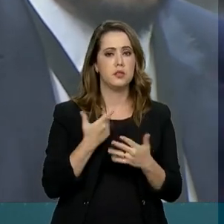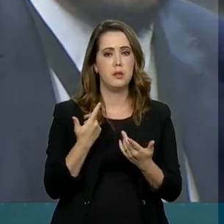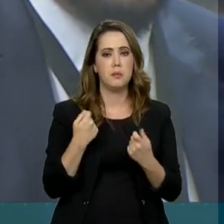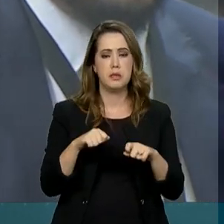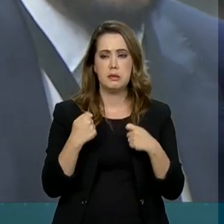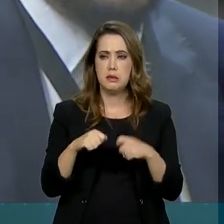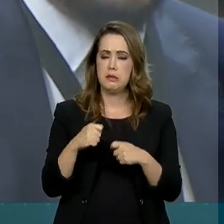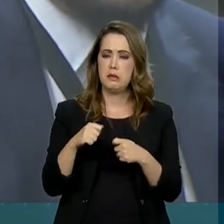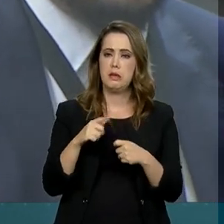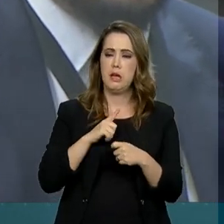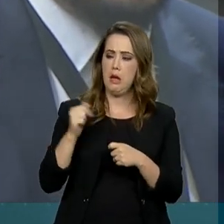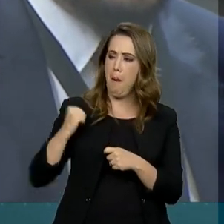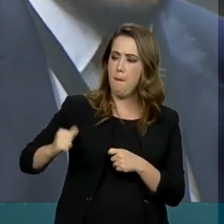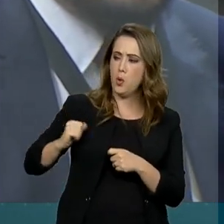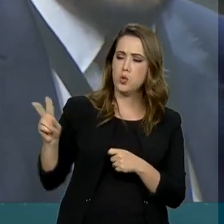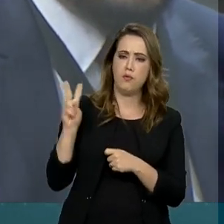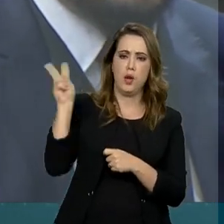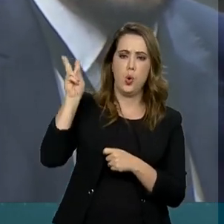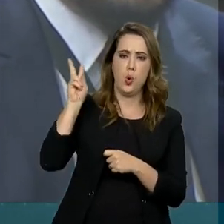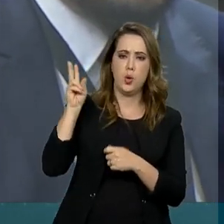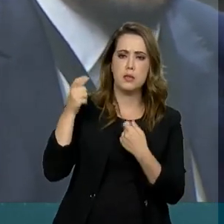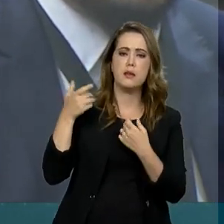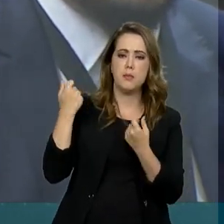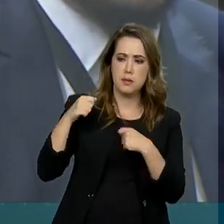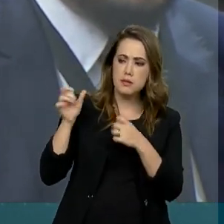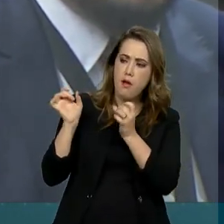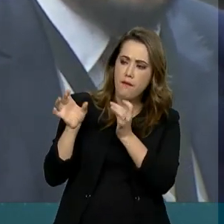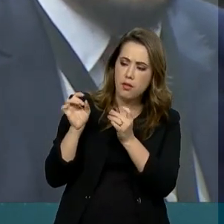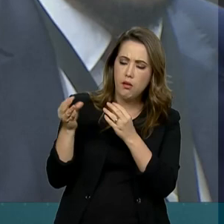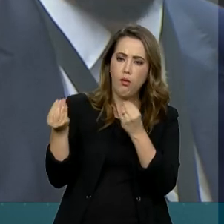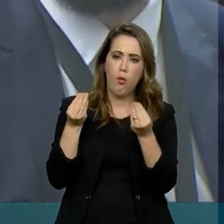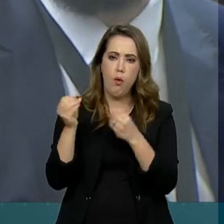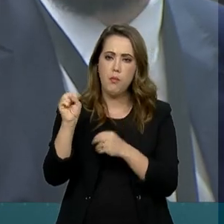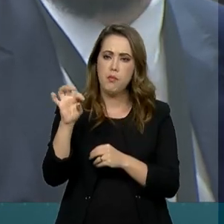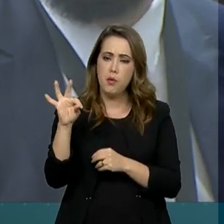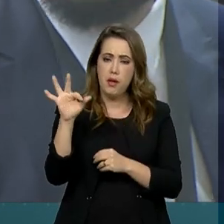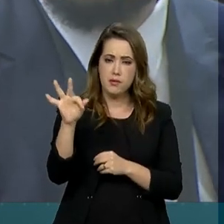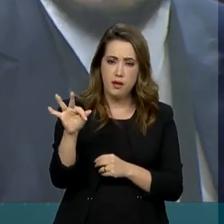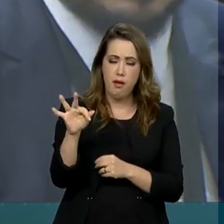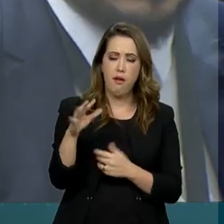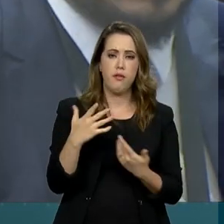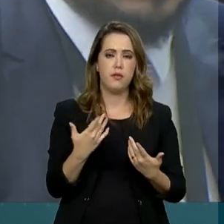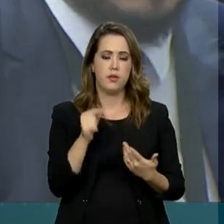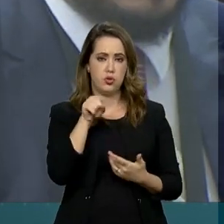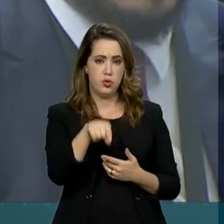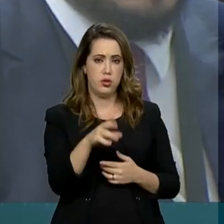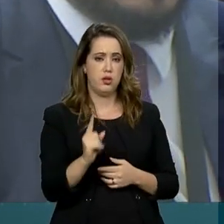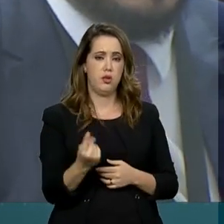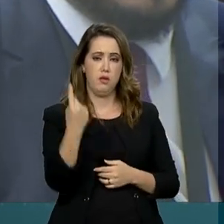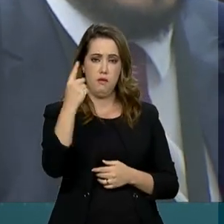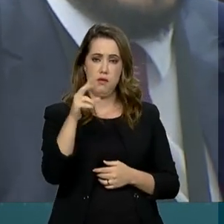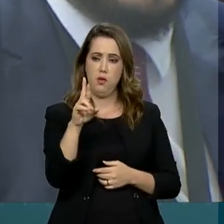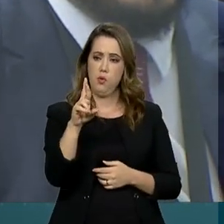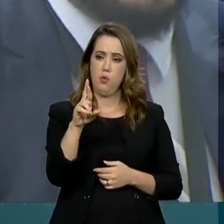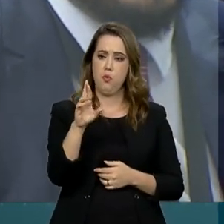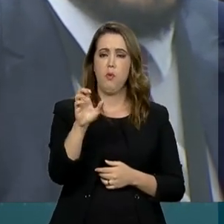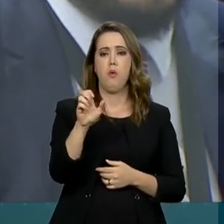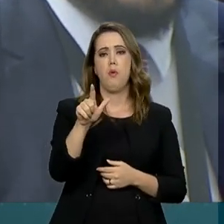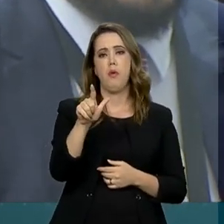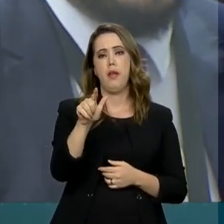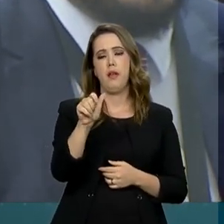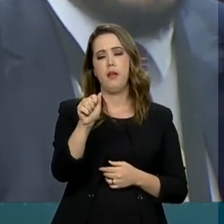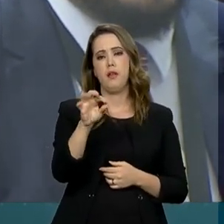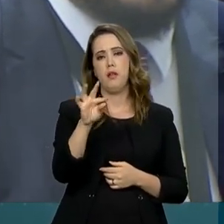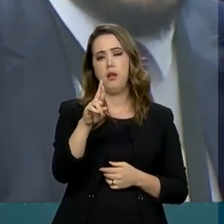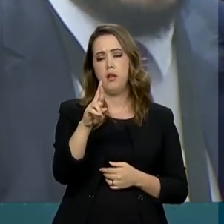ações né é e eu queria saber o já teve o voto do relator foi favorável a que se que se ouça